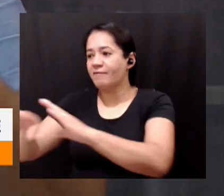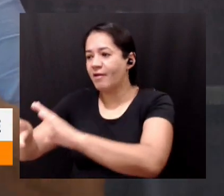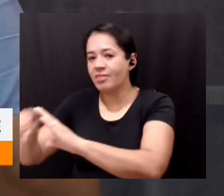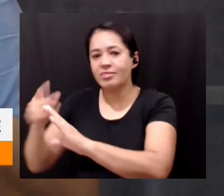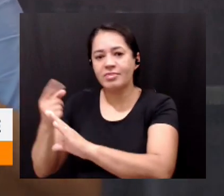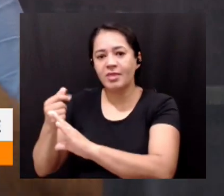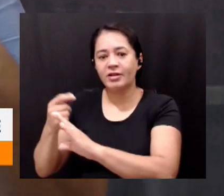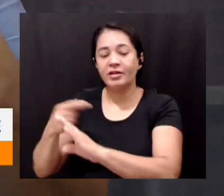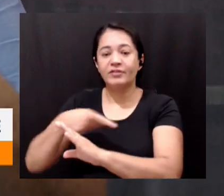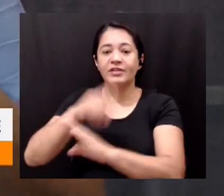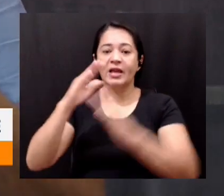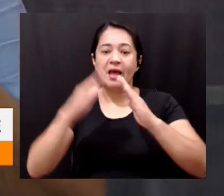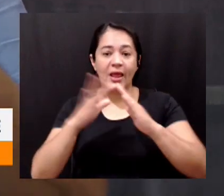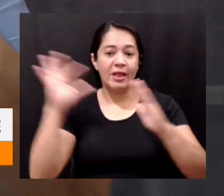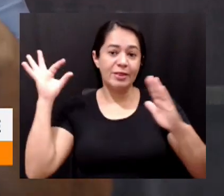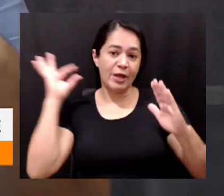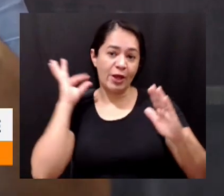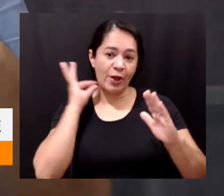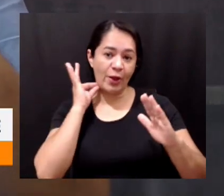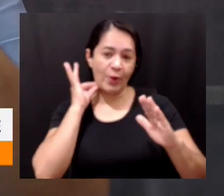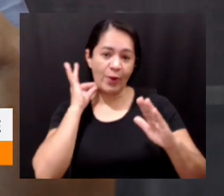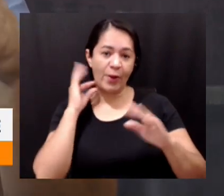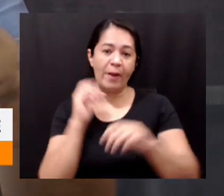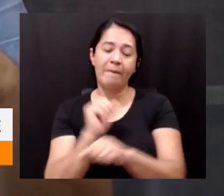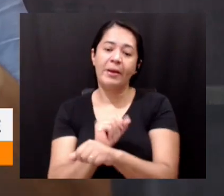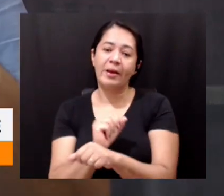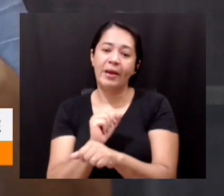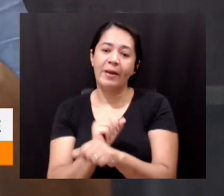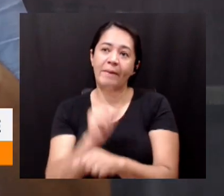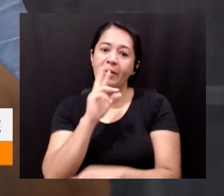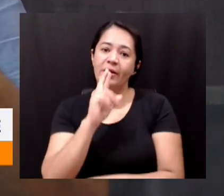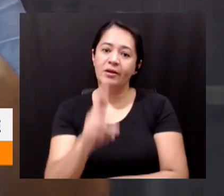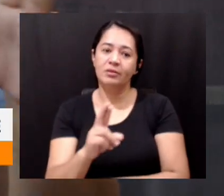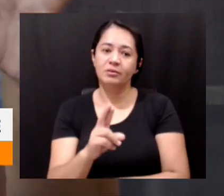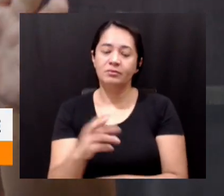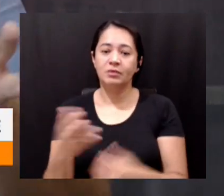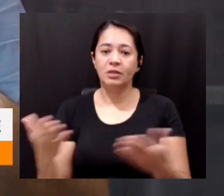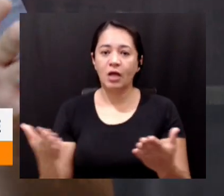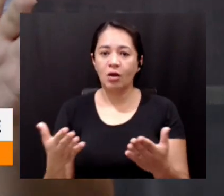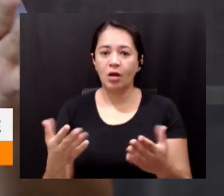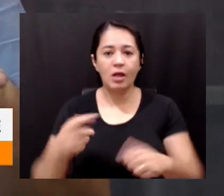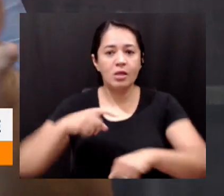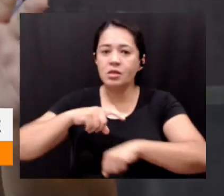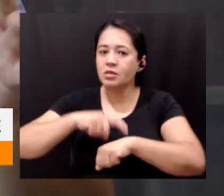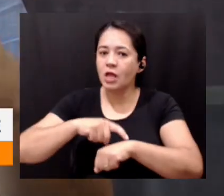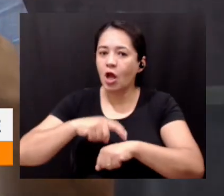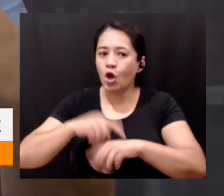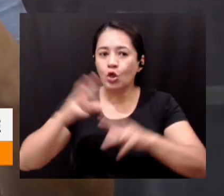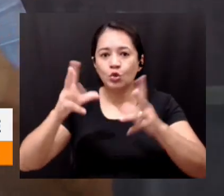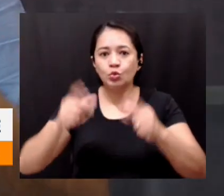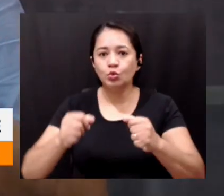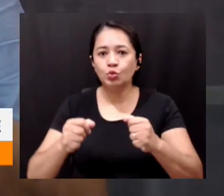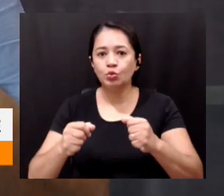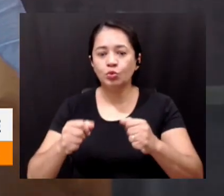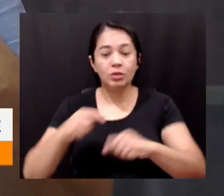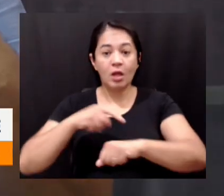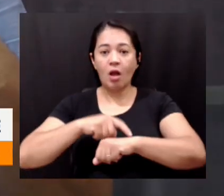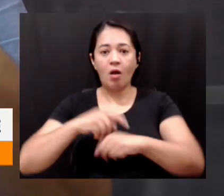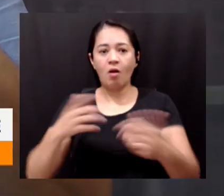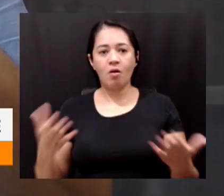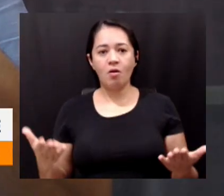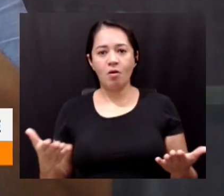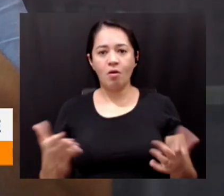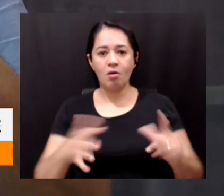né, esperar um tempo para sair o resultado. Você tem ali naquele momento tudo muito à mão. No caso das bets,